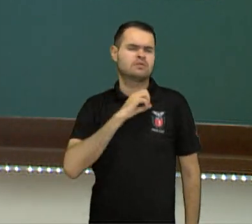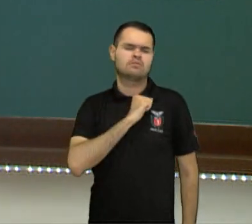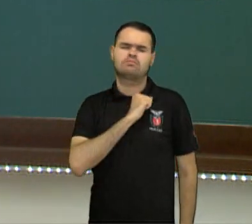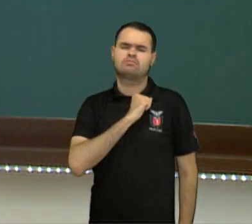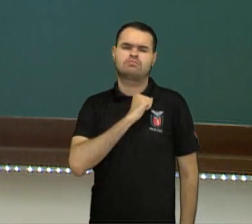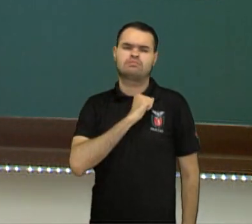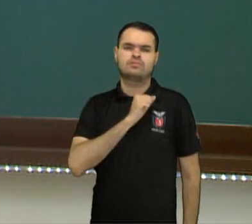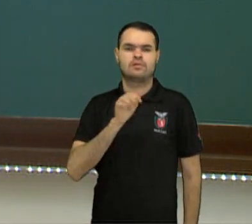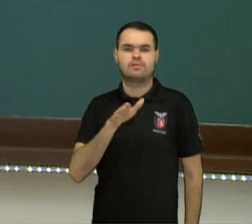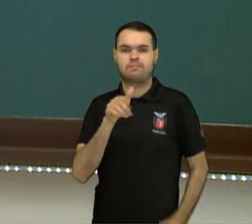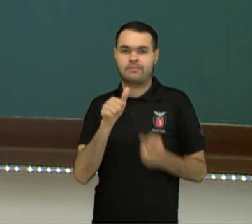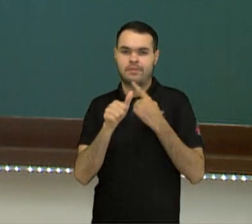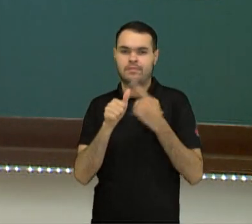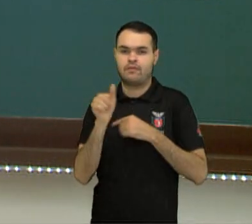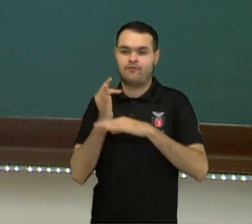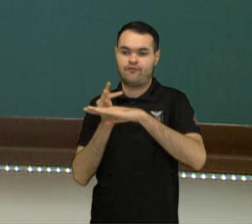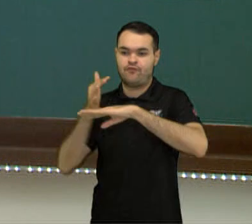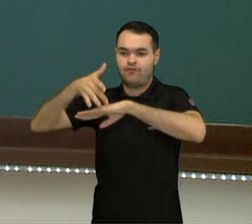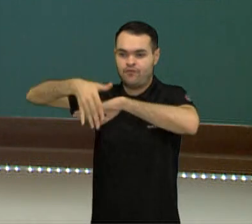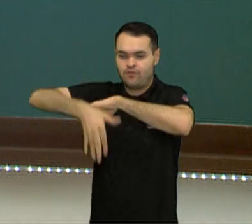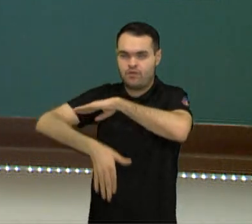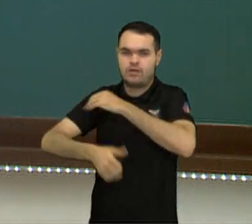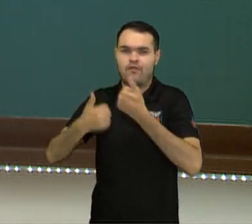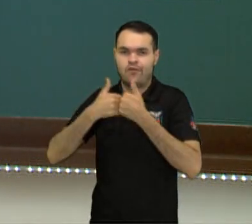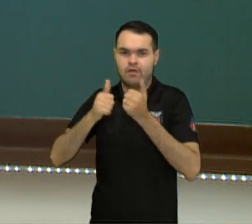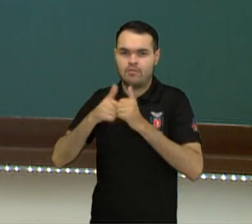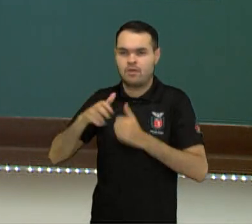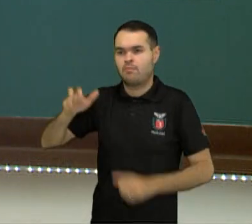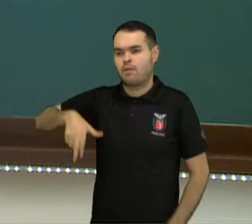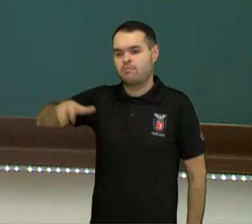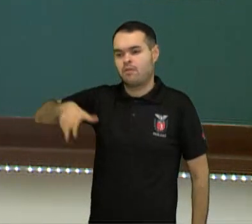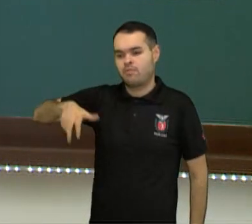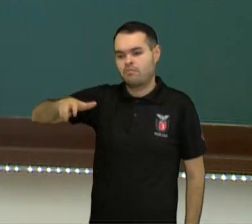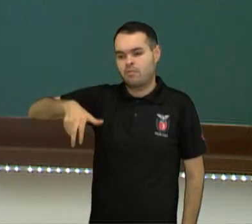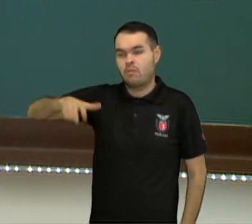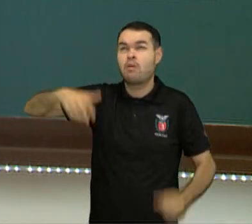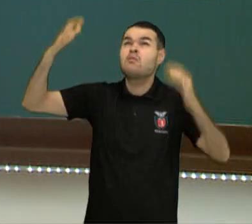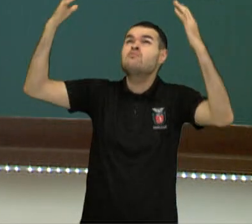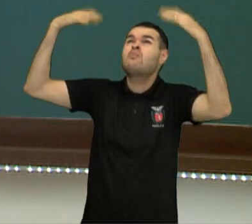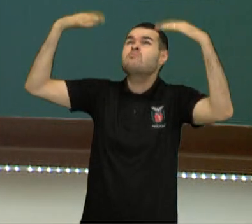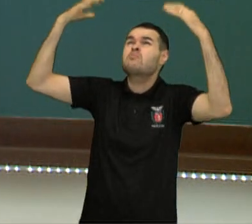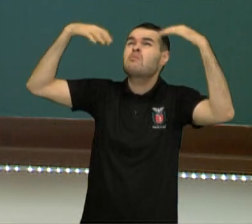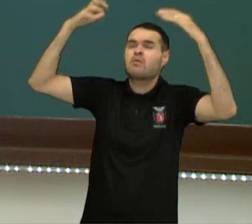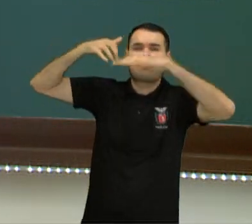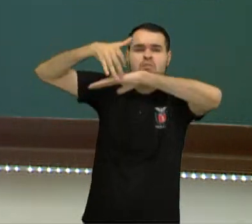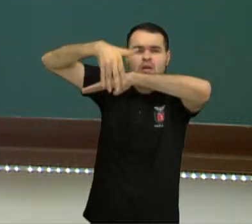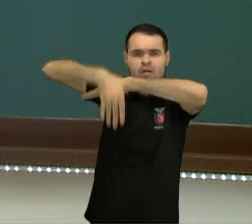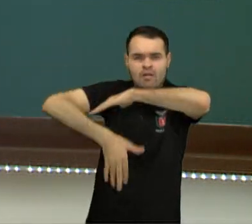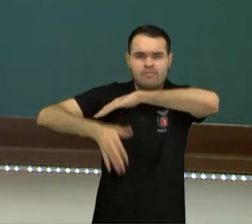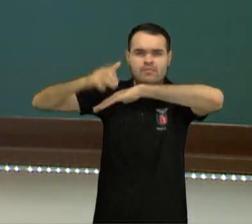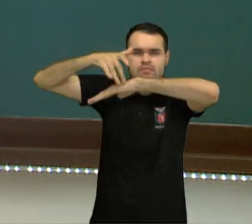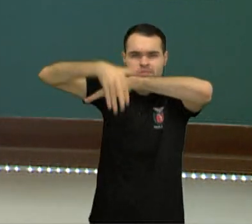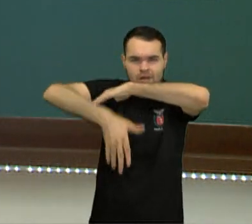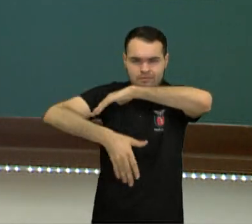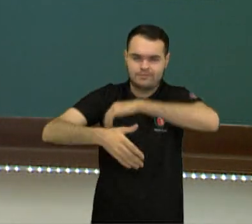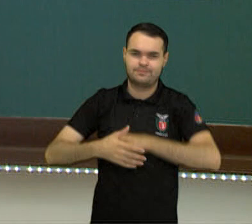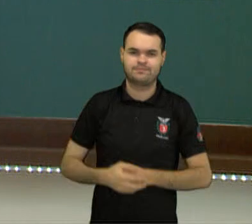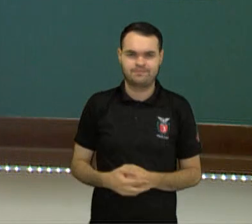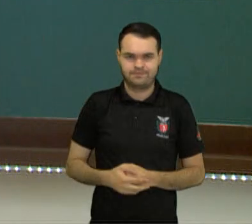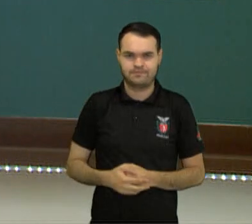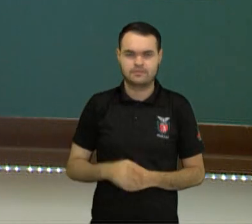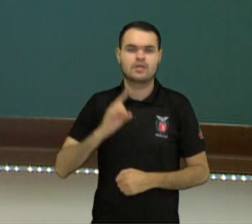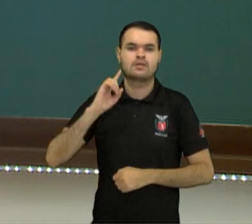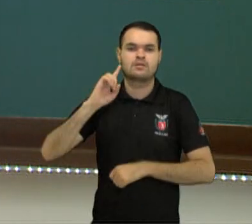cataratas, cheguei lá de ônibus, lá eu andei por alguns minutos até chegar à cachoeira lá, né? As cascatas lá. Depois eu visitei o Parque